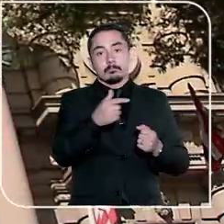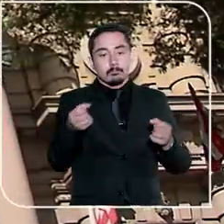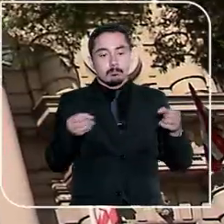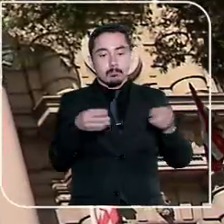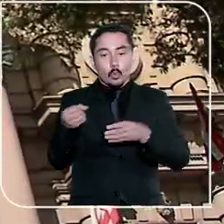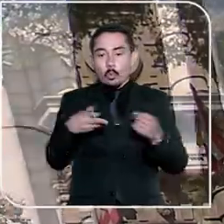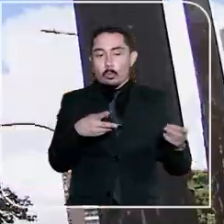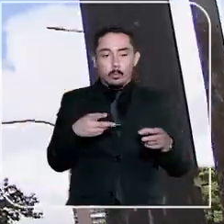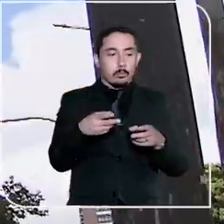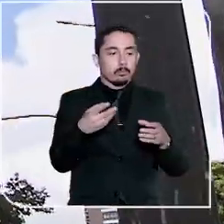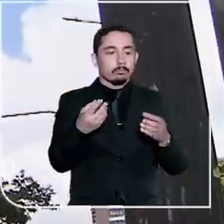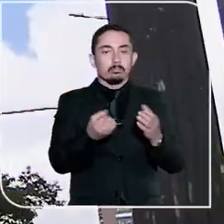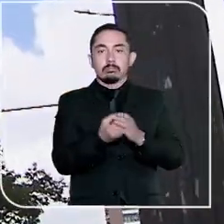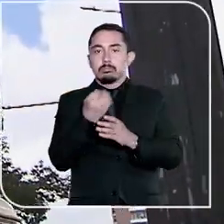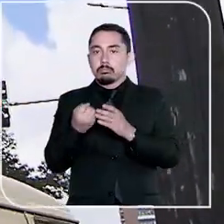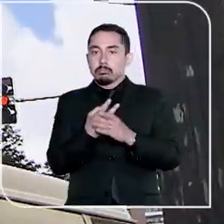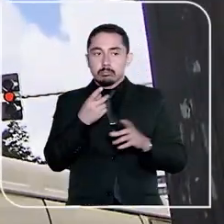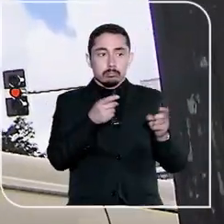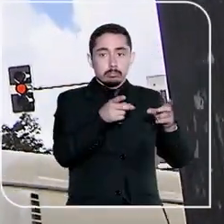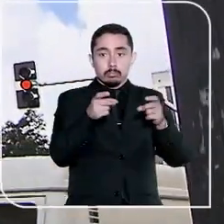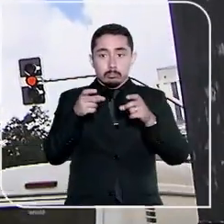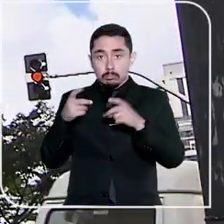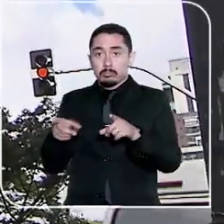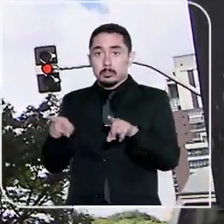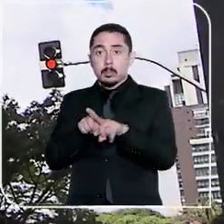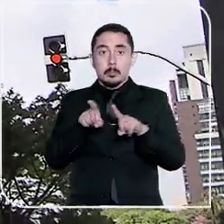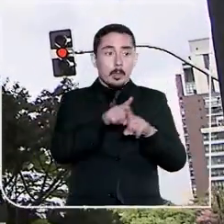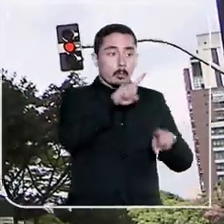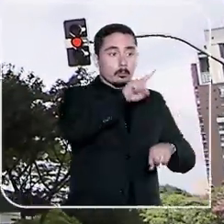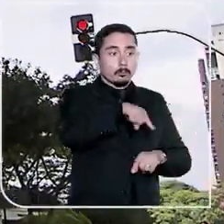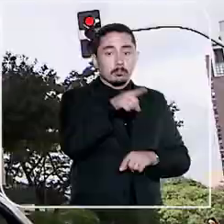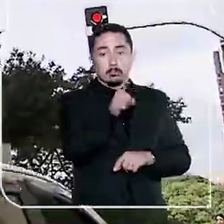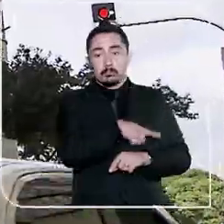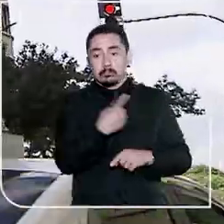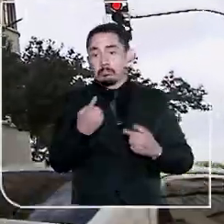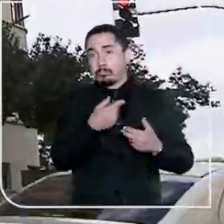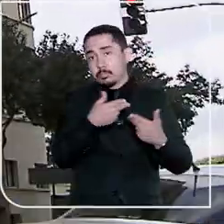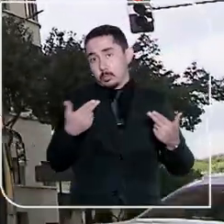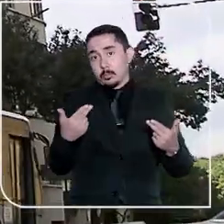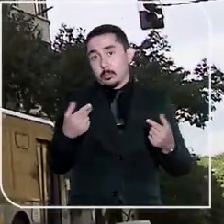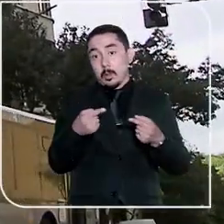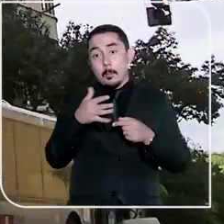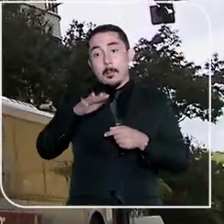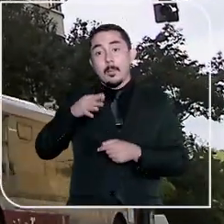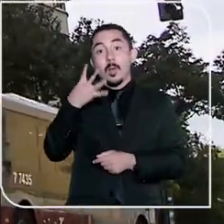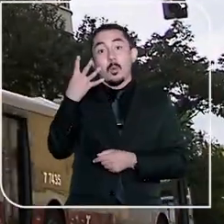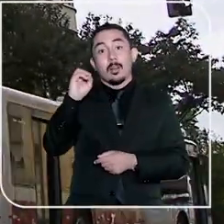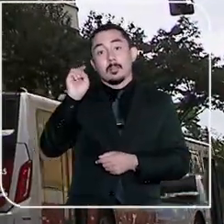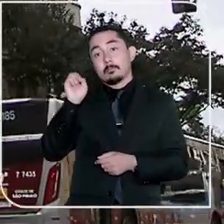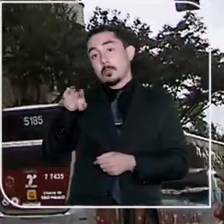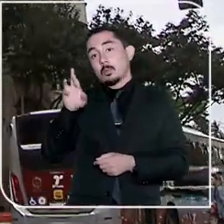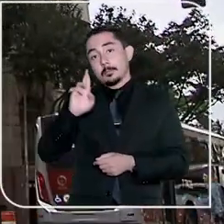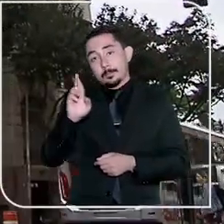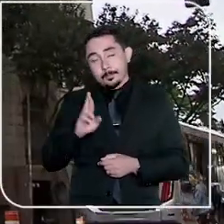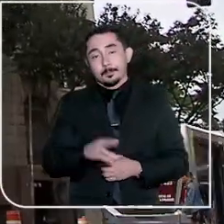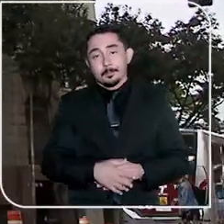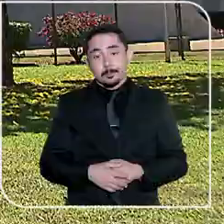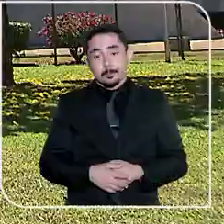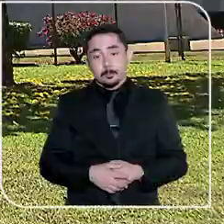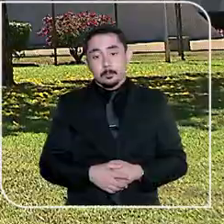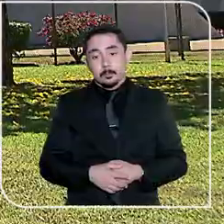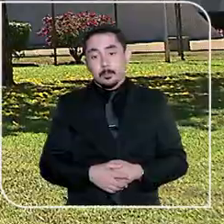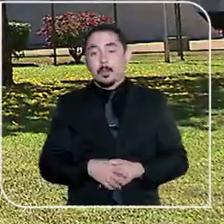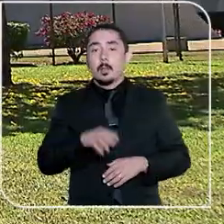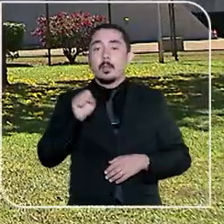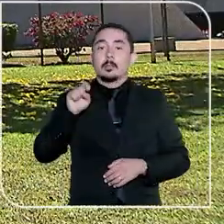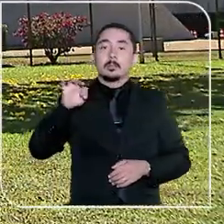da emissão de novos bilhetes pela empresa de turismo para substituir os cancelados e de danos morais estipulados em R 40.000